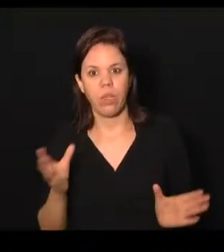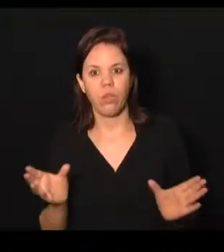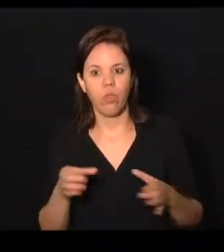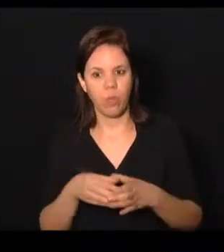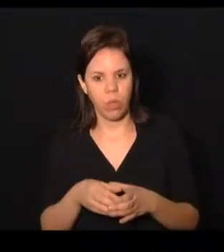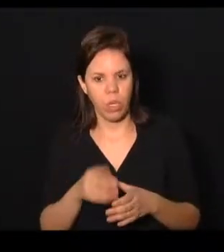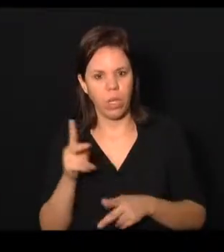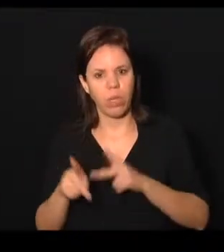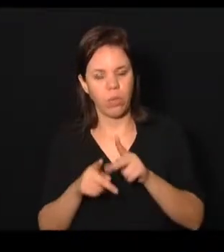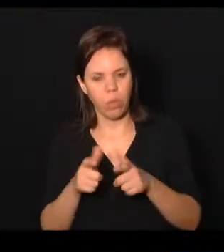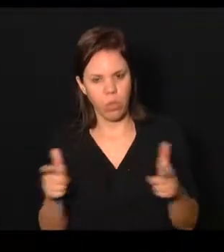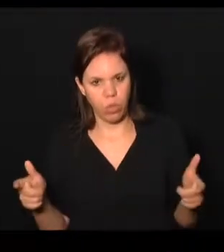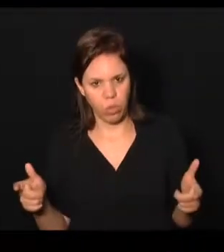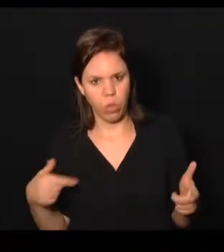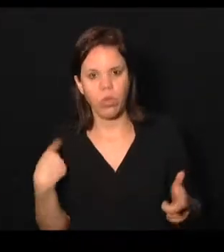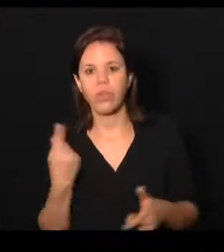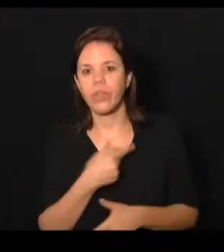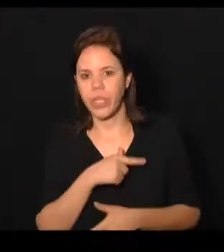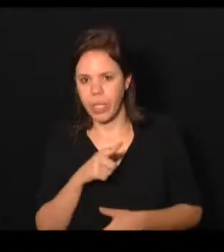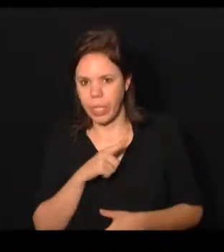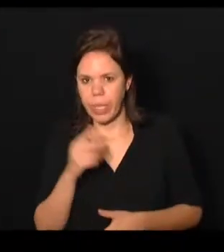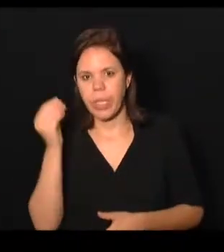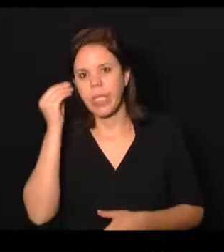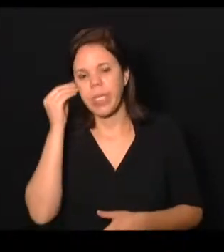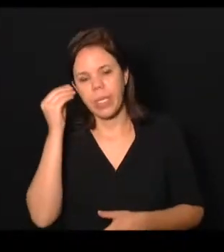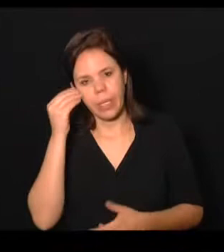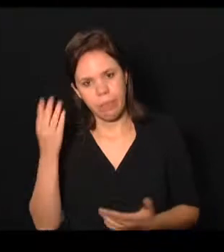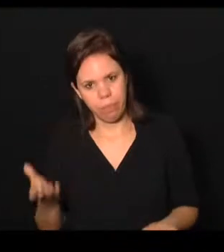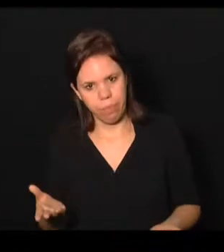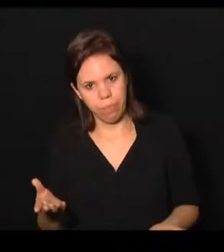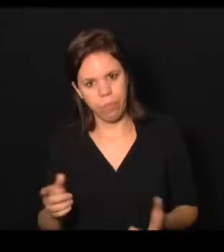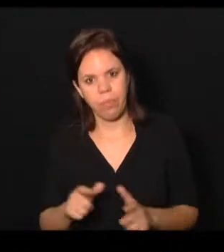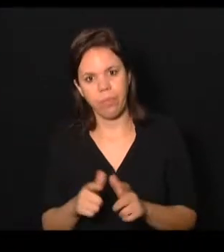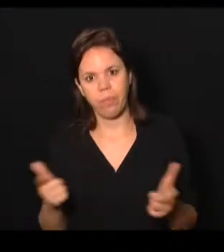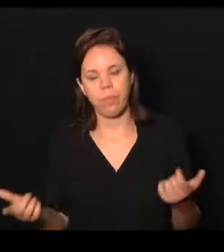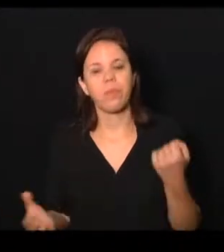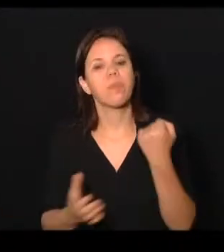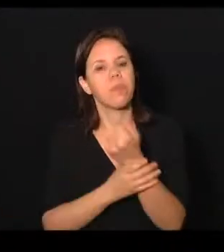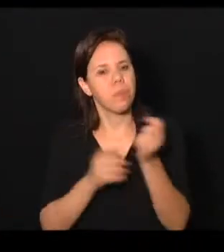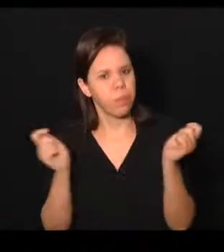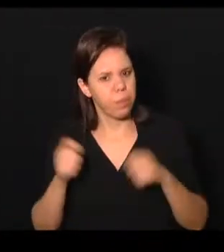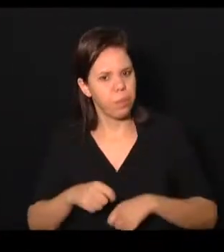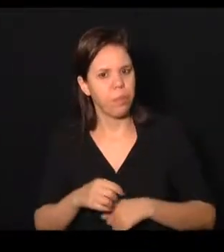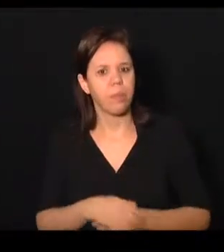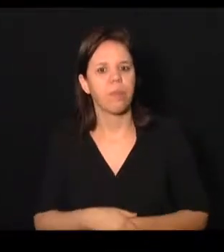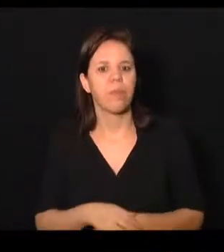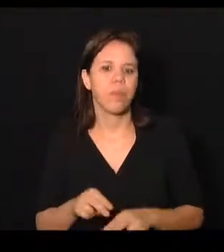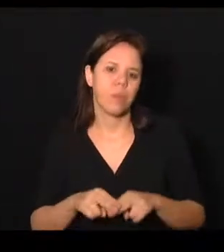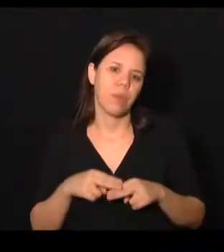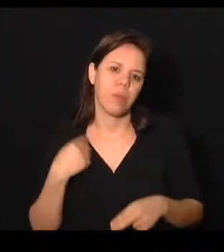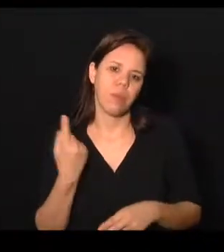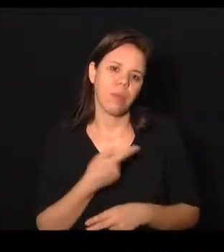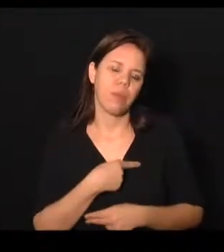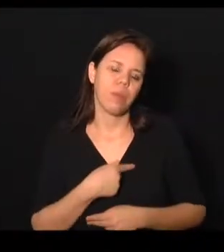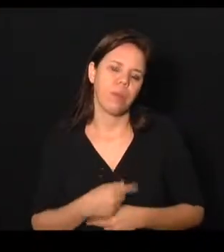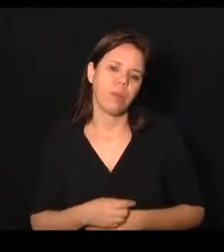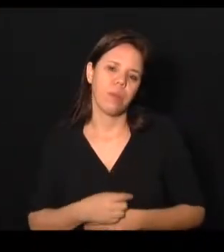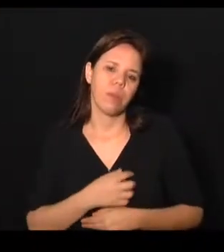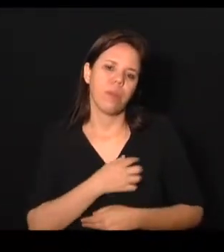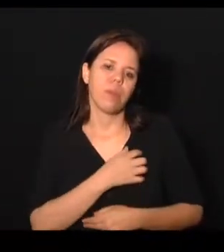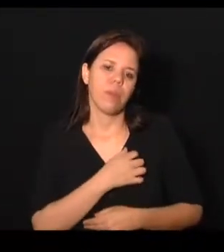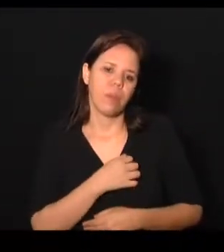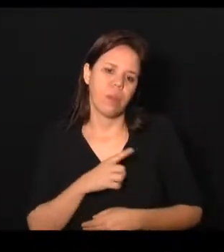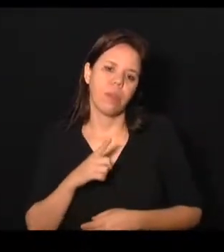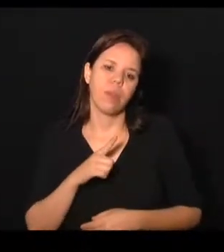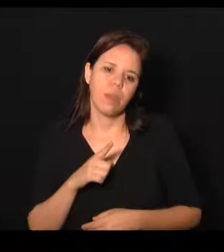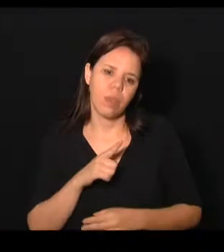uma população, a gente tem que tentar se abarcar da maior segurança possível. E é por isso que a gente se cerca